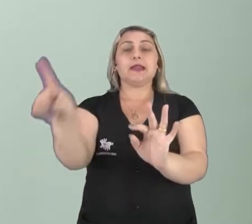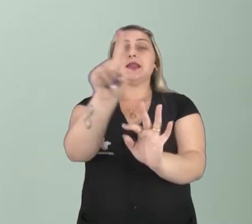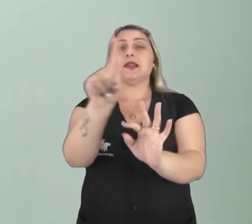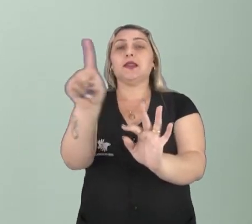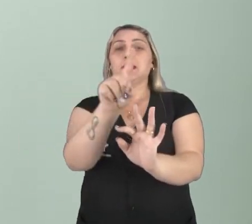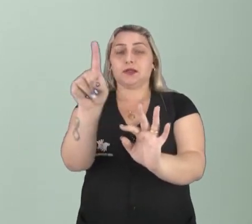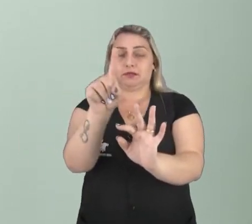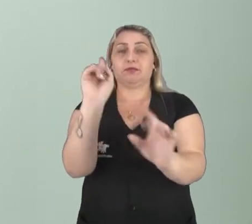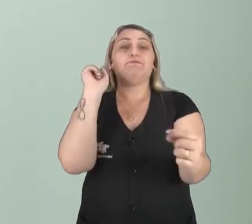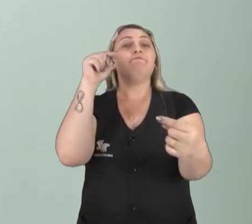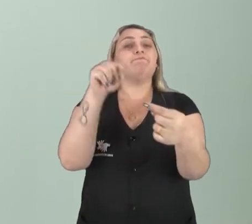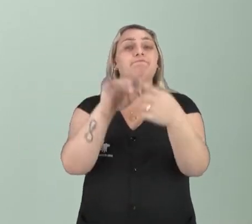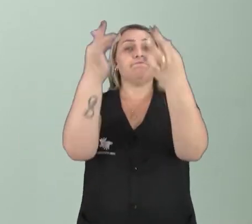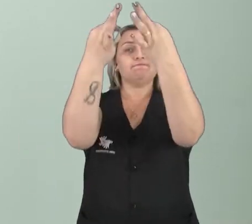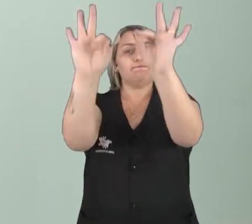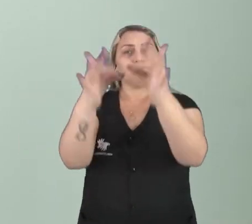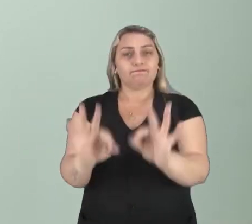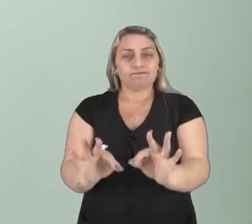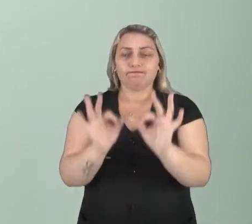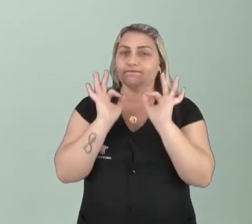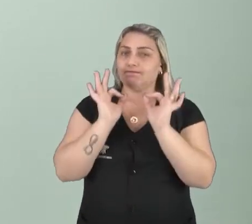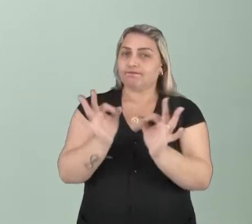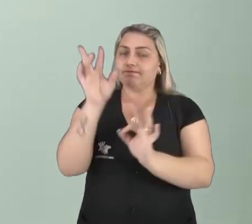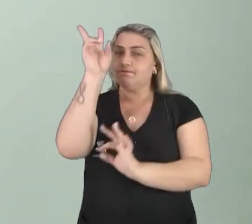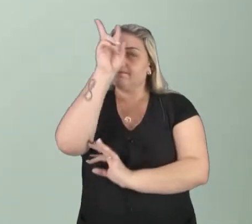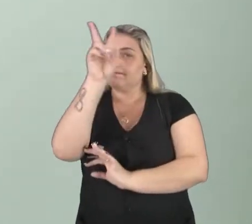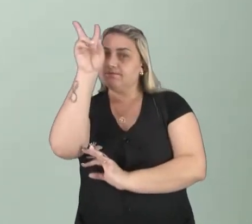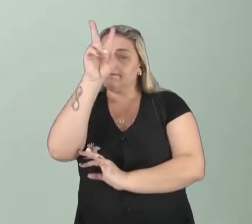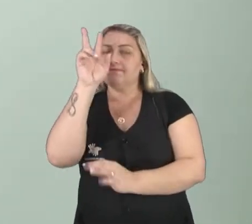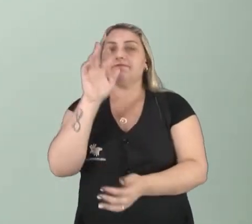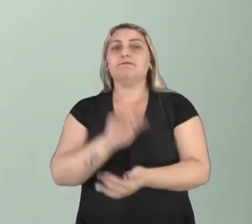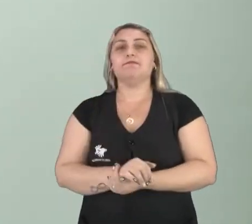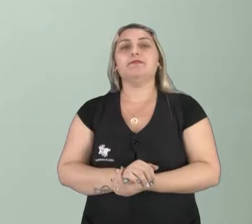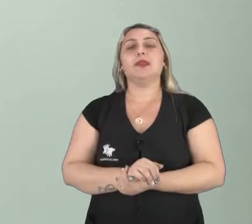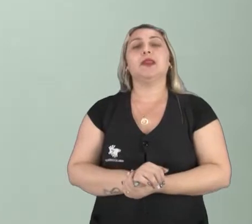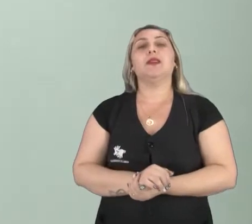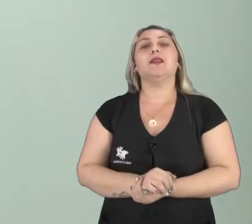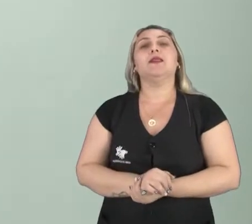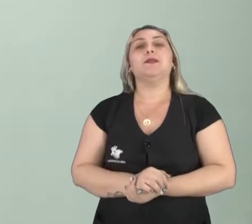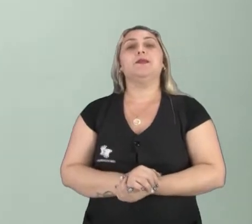aí essa função sintática, tá? Lembram lá que umas eram